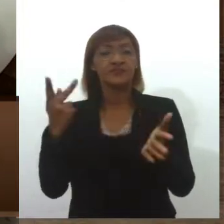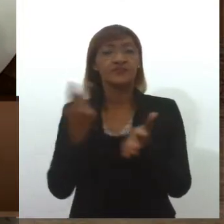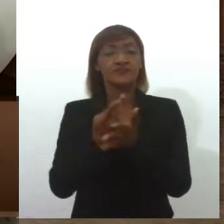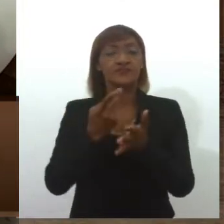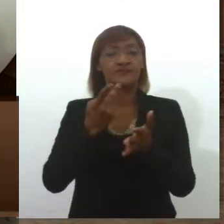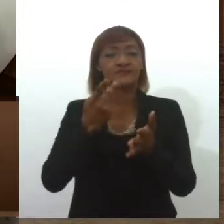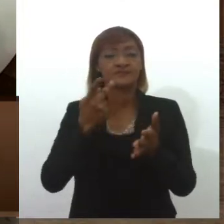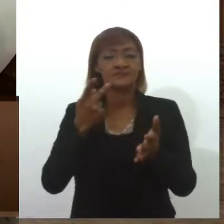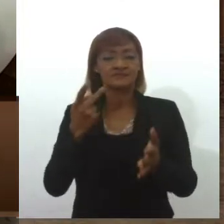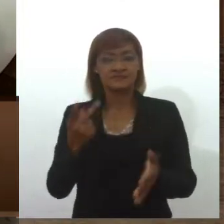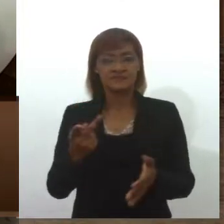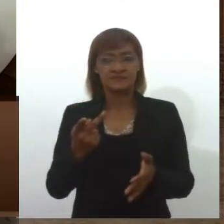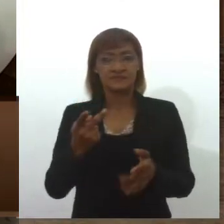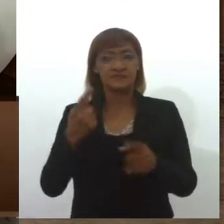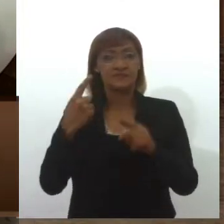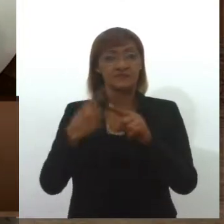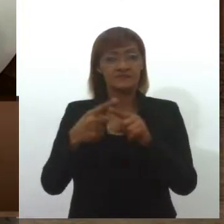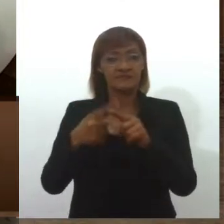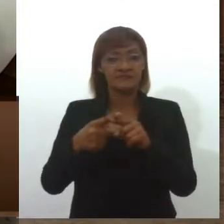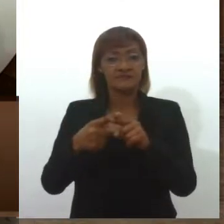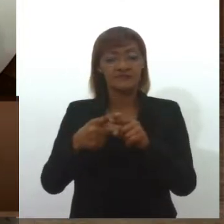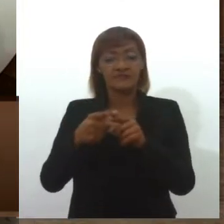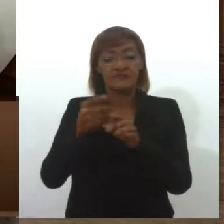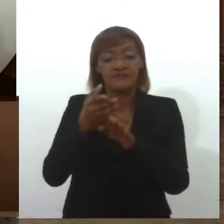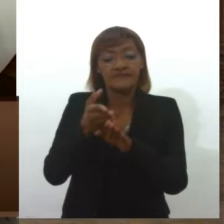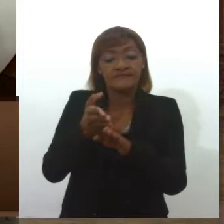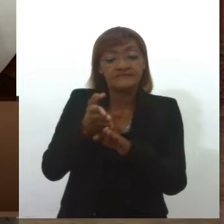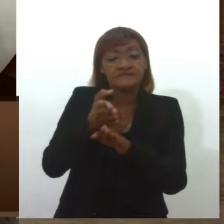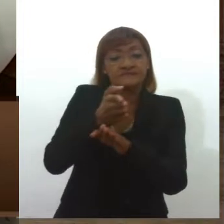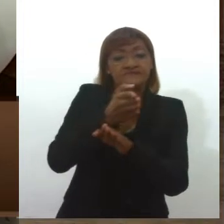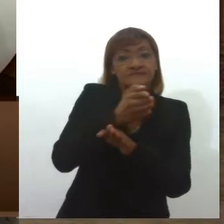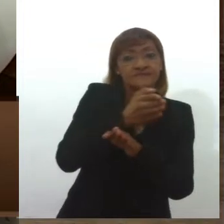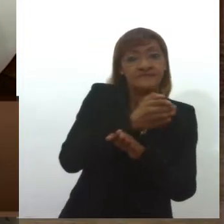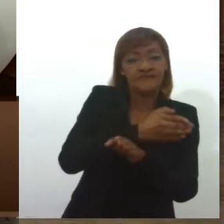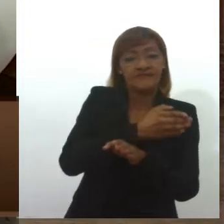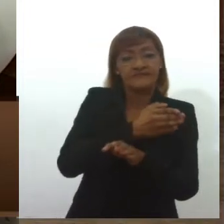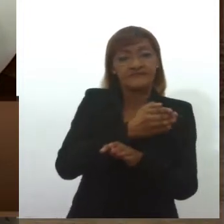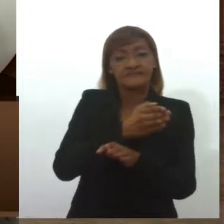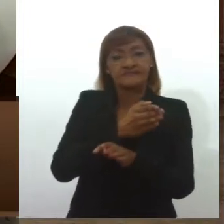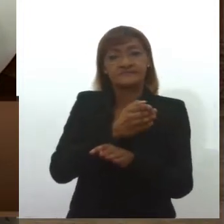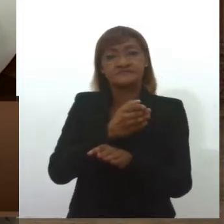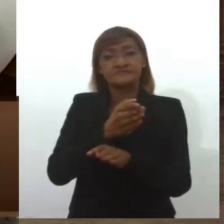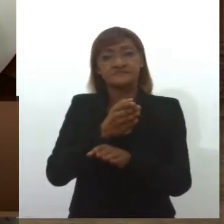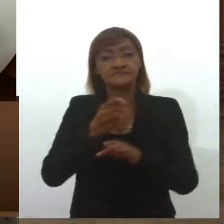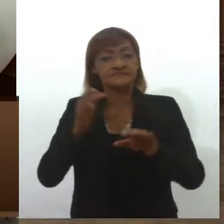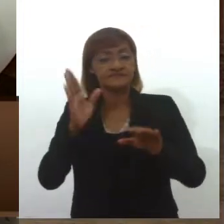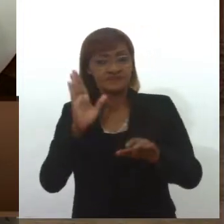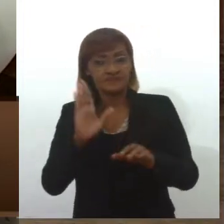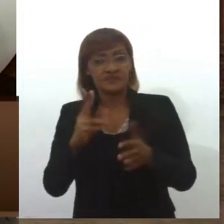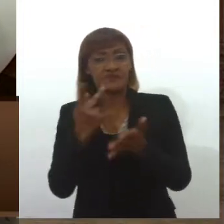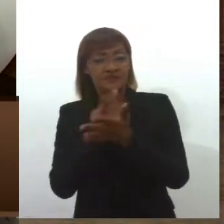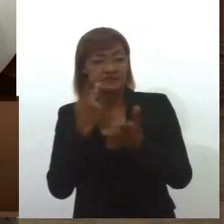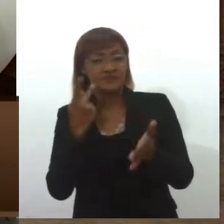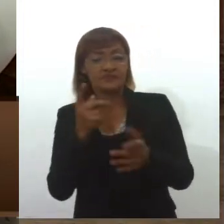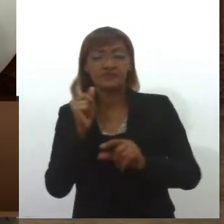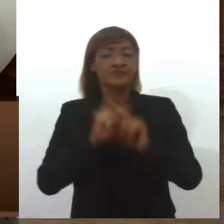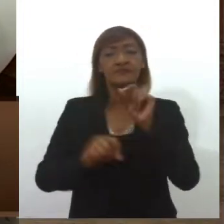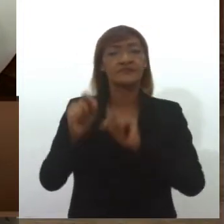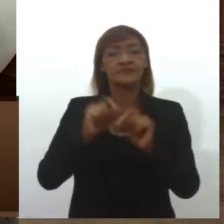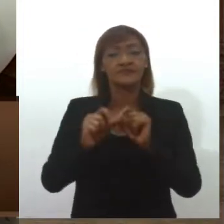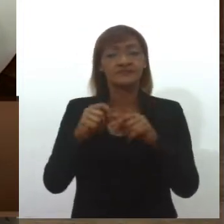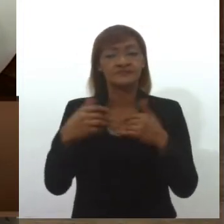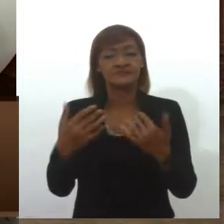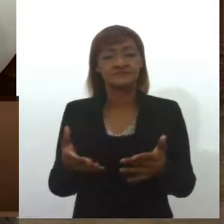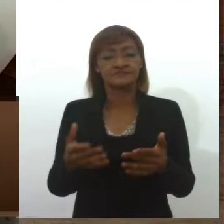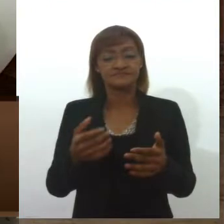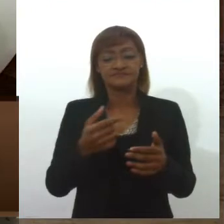lá atrás estancou em algum momento e vivemos um cenário novo do ponto de vista econômico? Olha, eu diria que o momento de 2008,